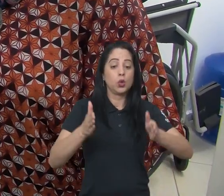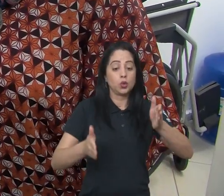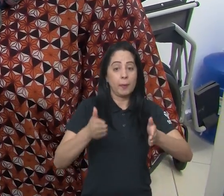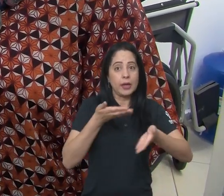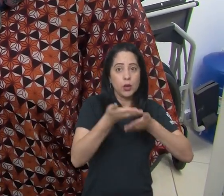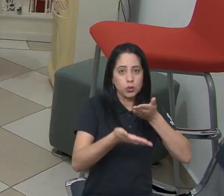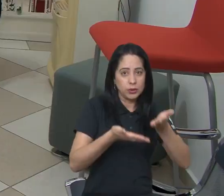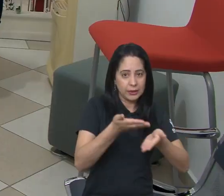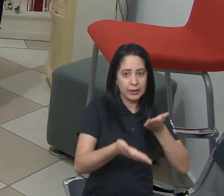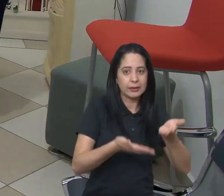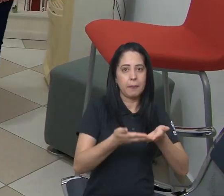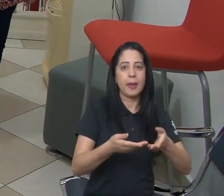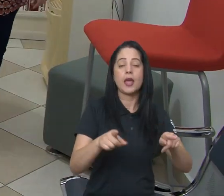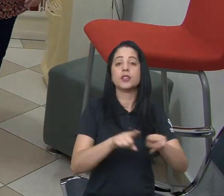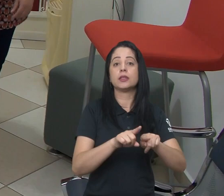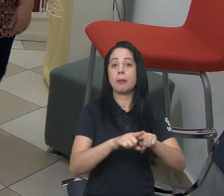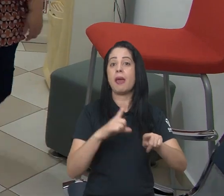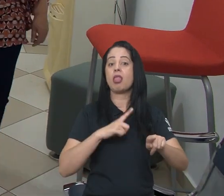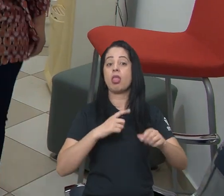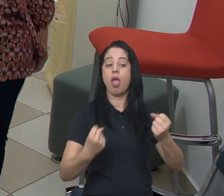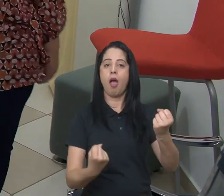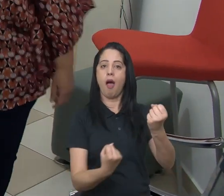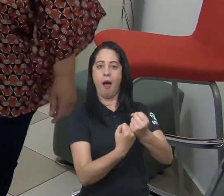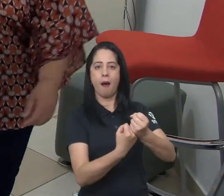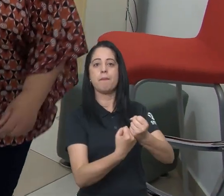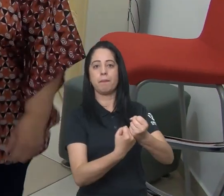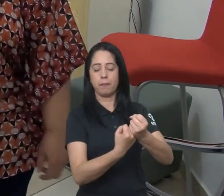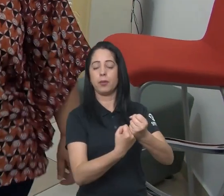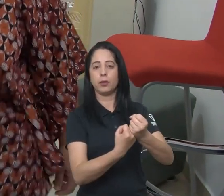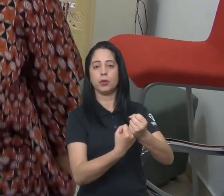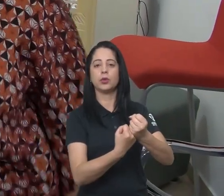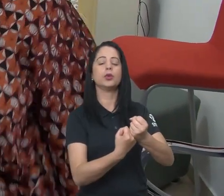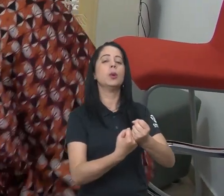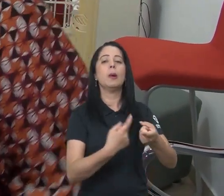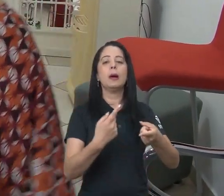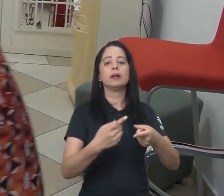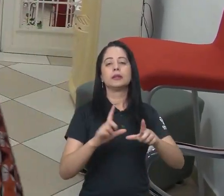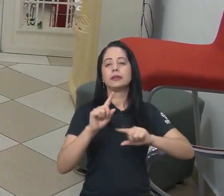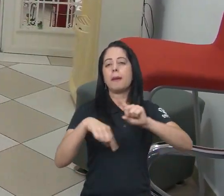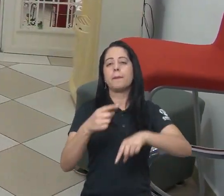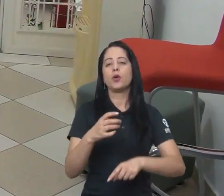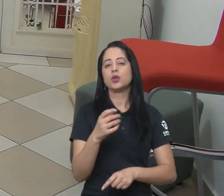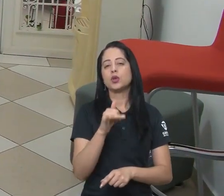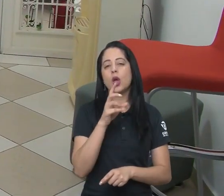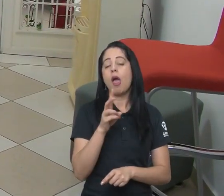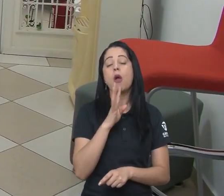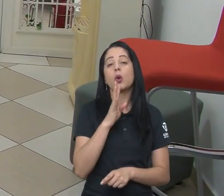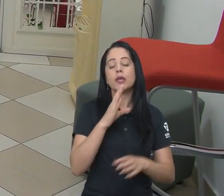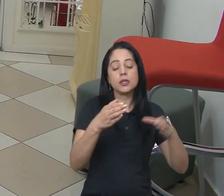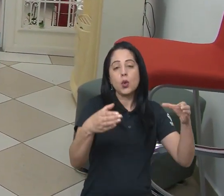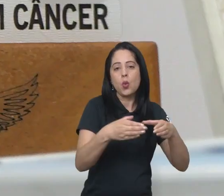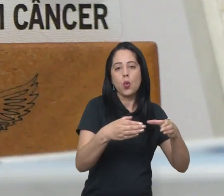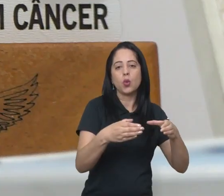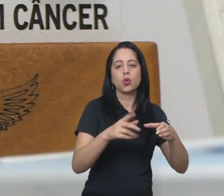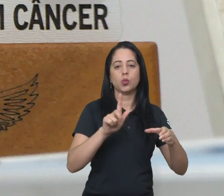o câncer de mama, Elaine também teve um grande suporte para a busca pela recuperação após conhecer o GAPC, o Grupo de